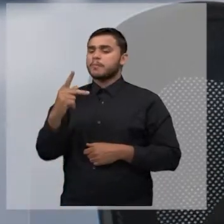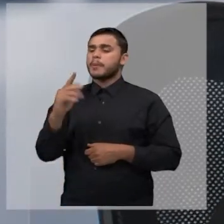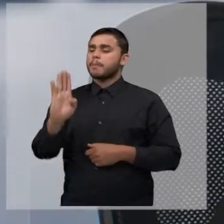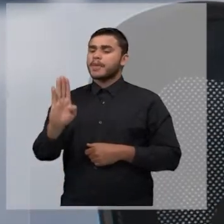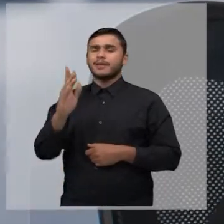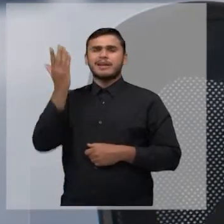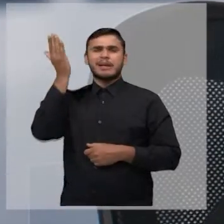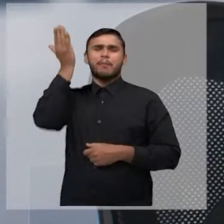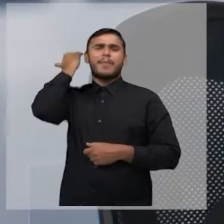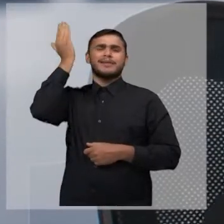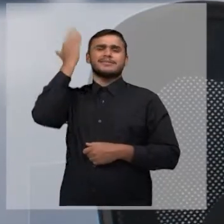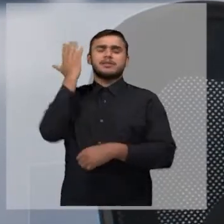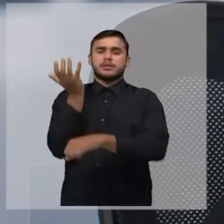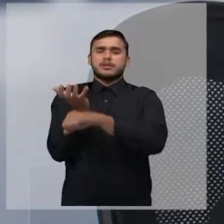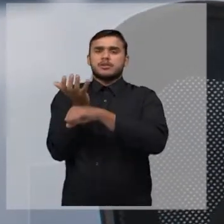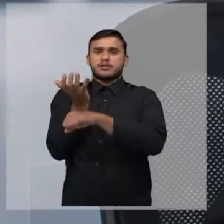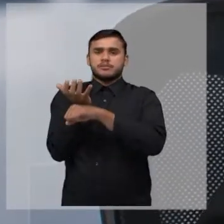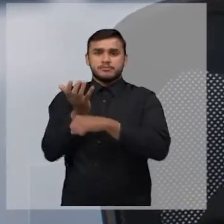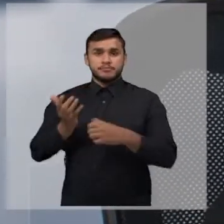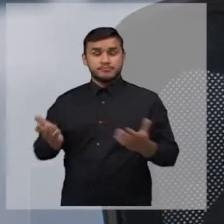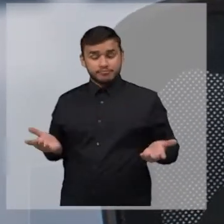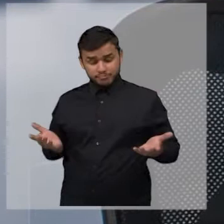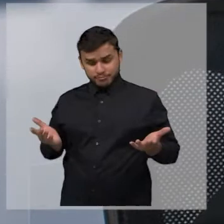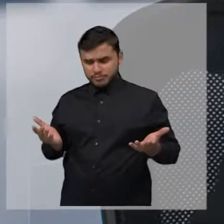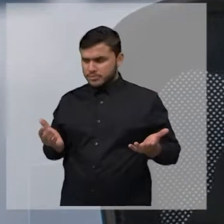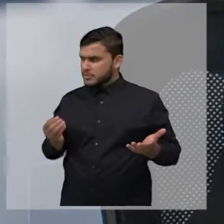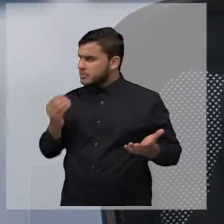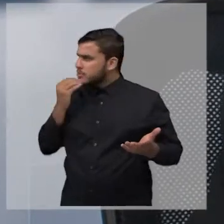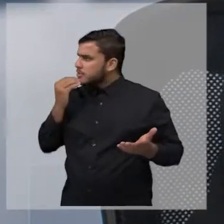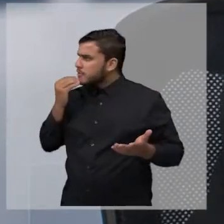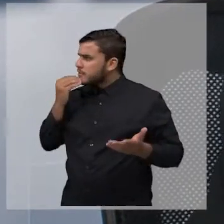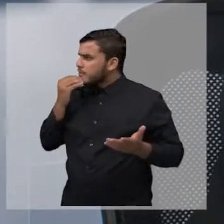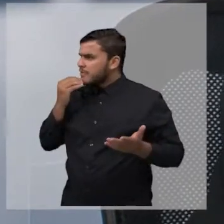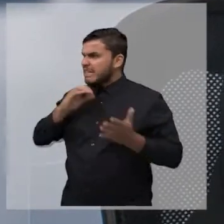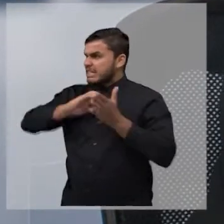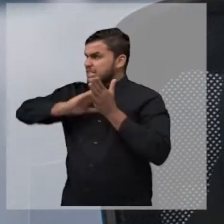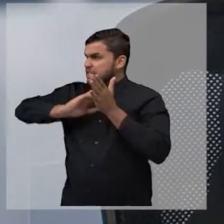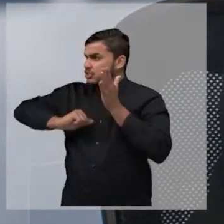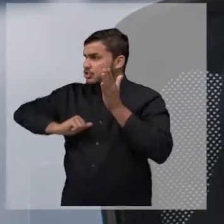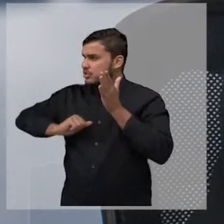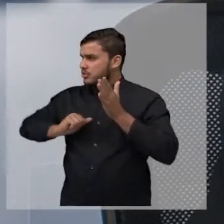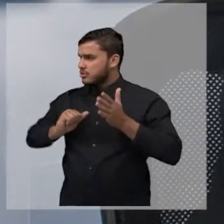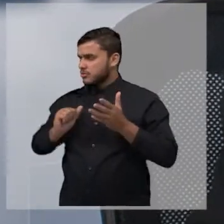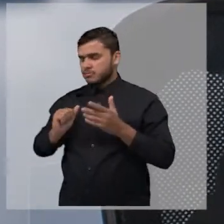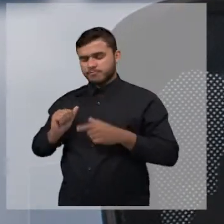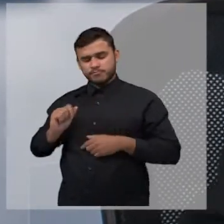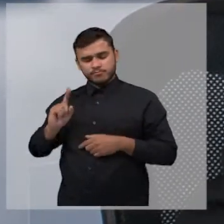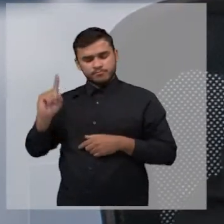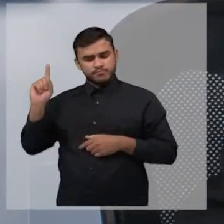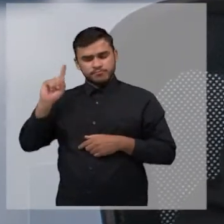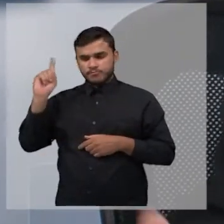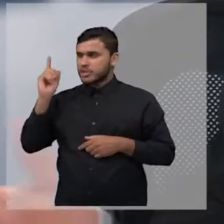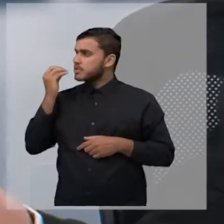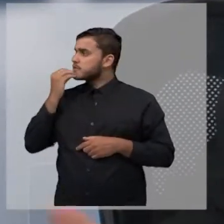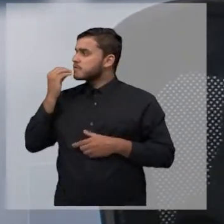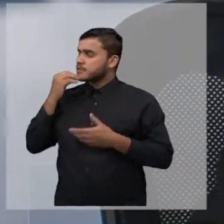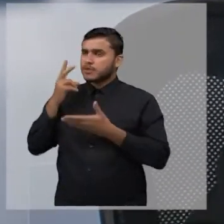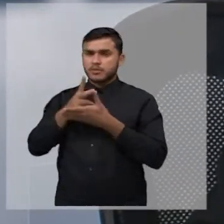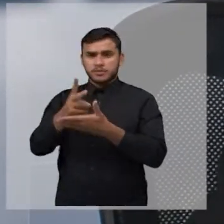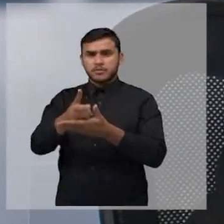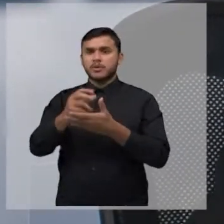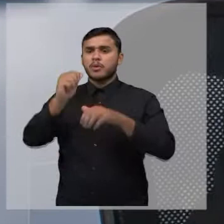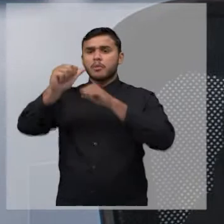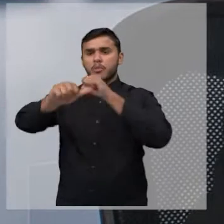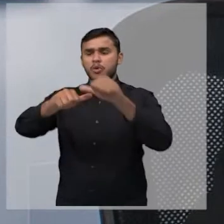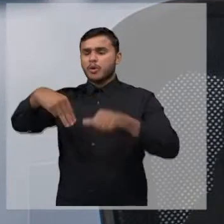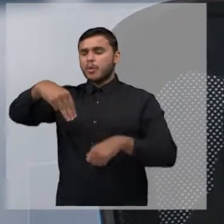acho que também, e você concorda comigo, não era para ter sido eliminada do currículo escolar. Pelo contrário, era para ter permanecido, podia até mudar de